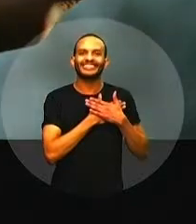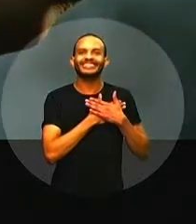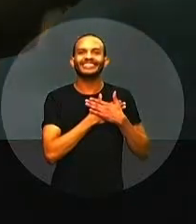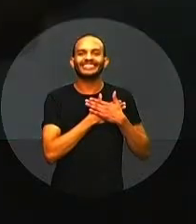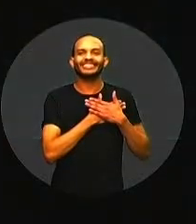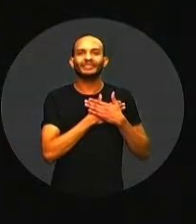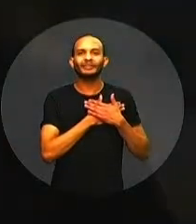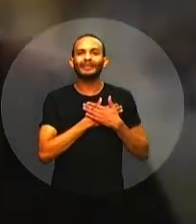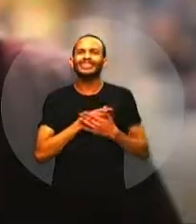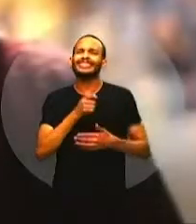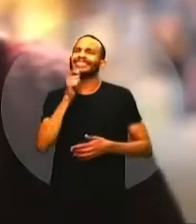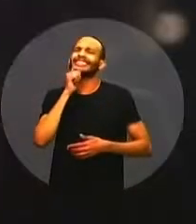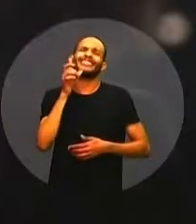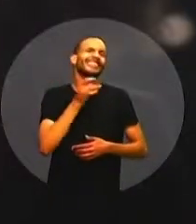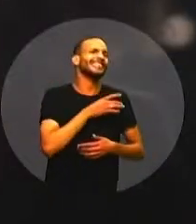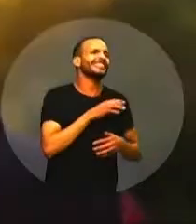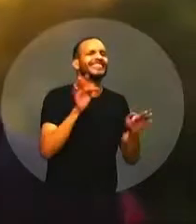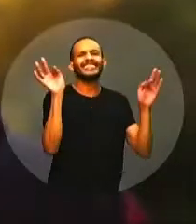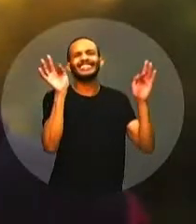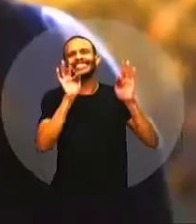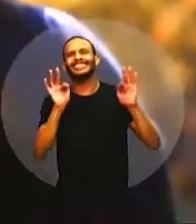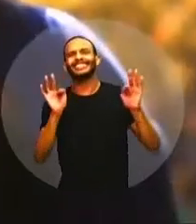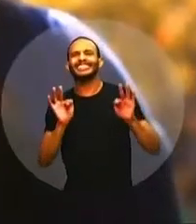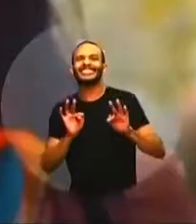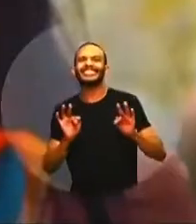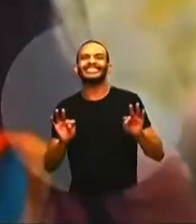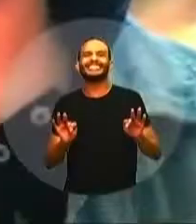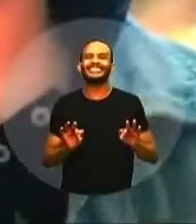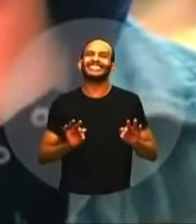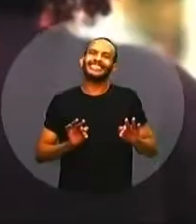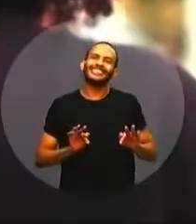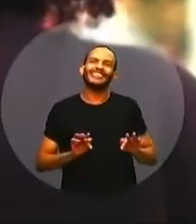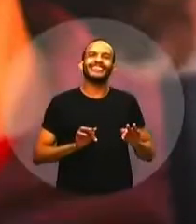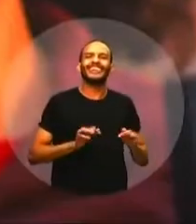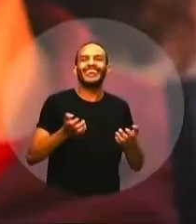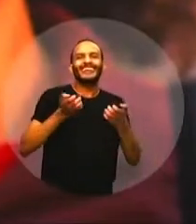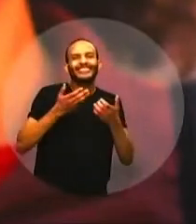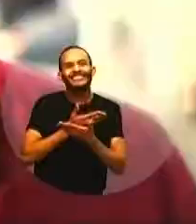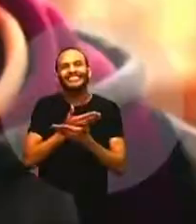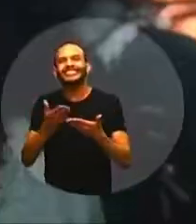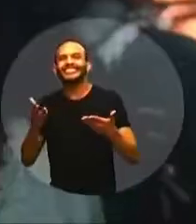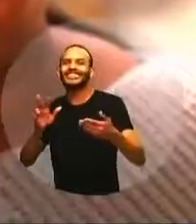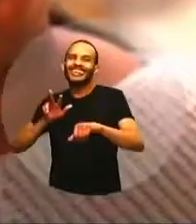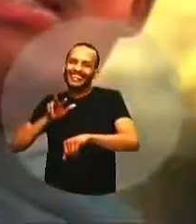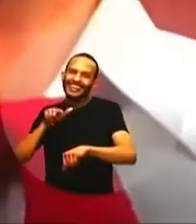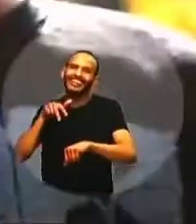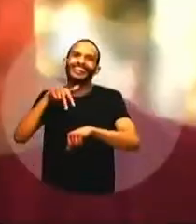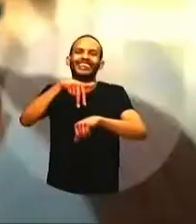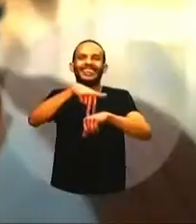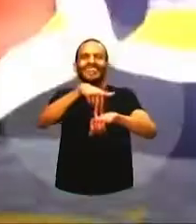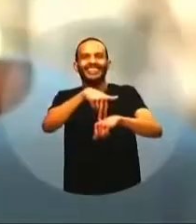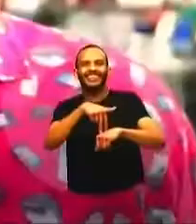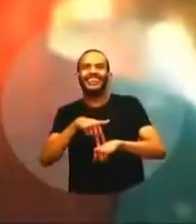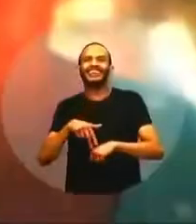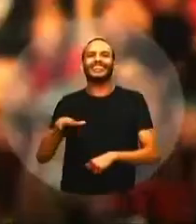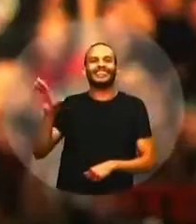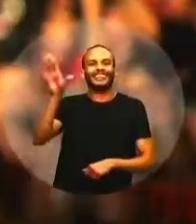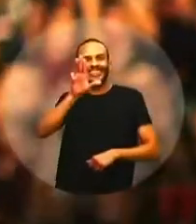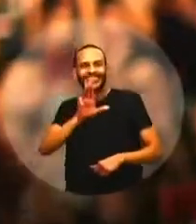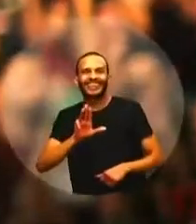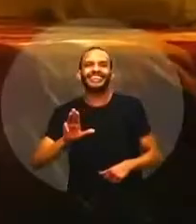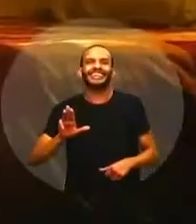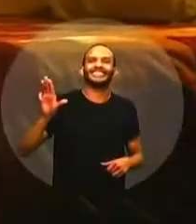amor? Sem medo de ser feliz, quero ver chegar.